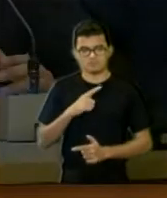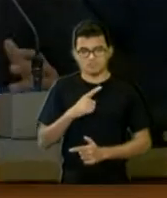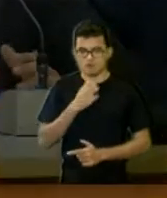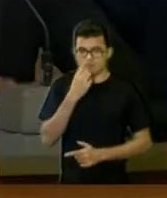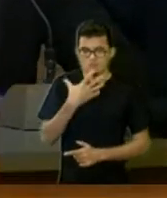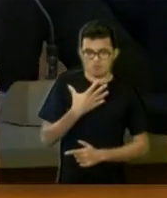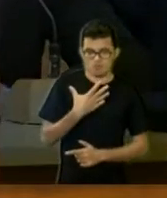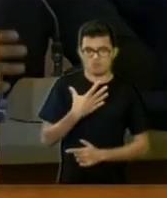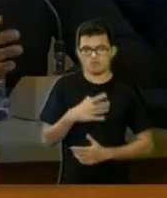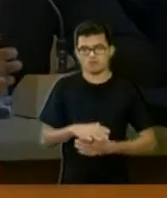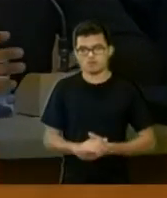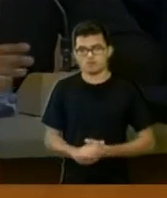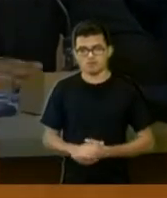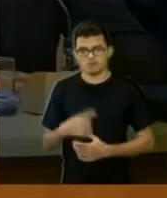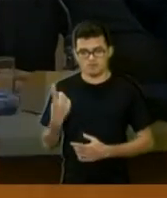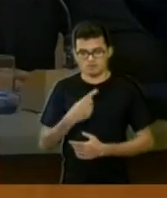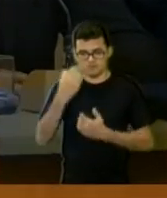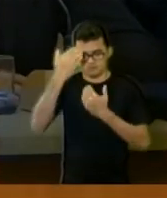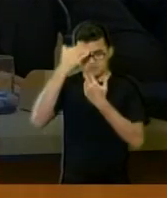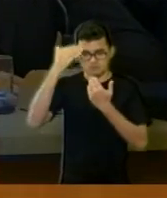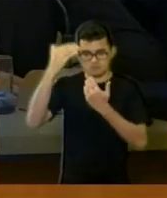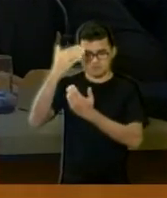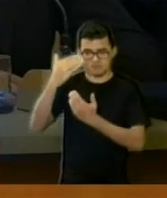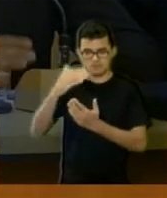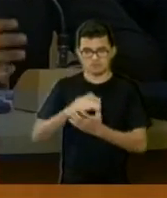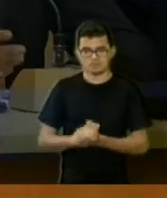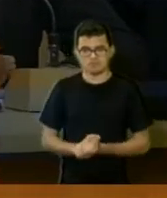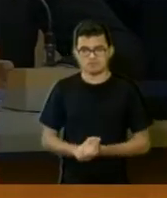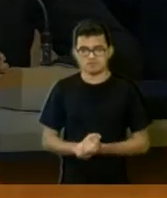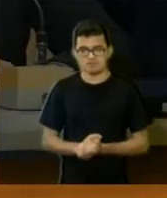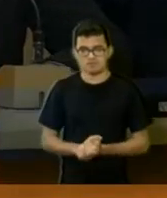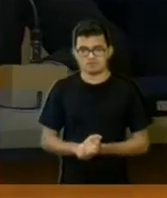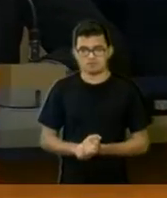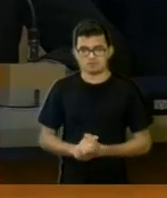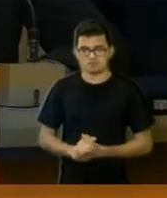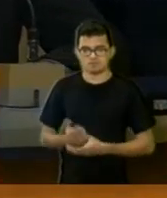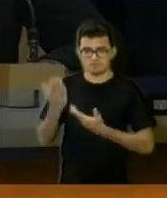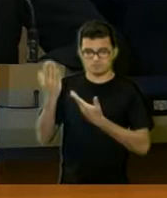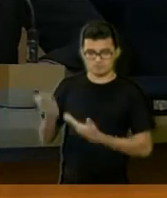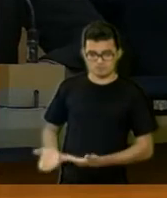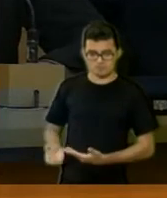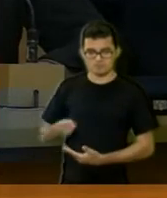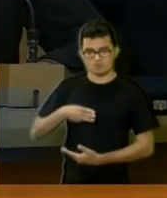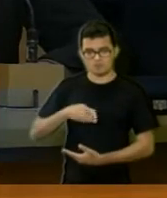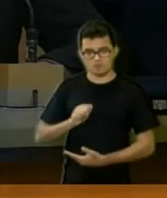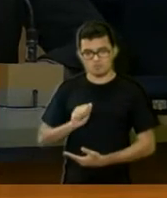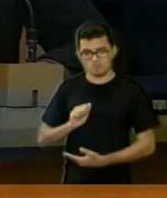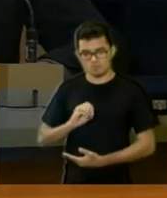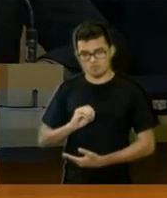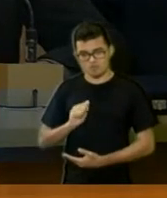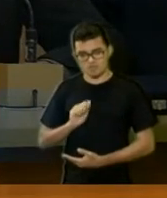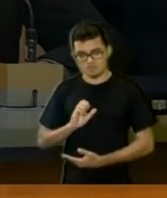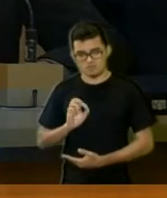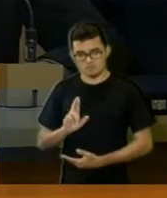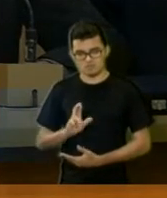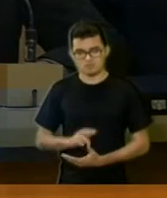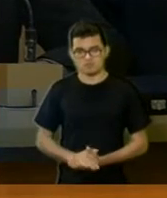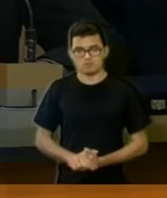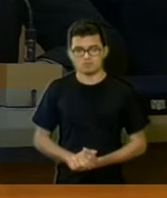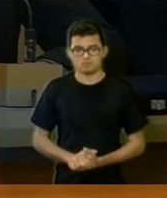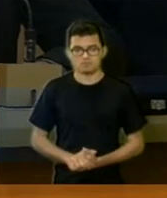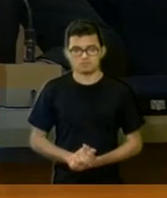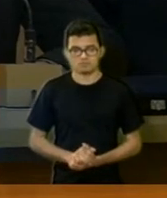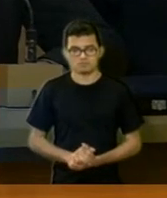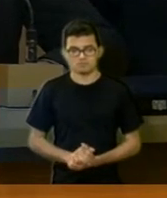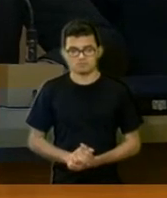Então, a gente só tem a agradecer mesmo por essa pessoa que o seu Moacir é. E, como,